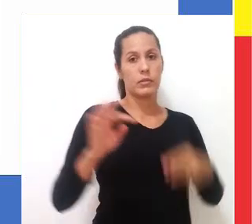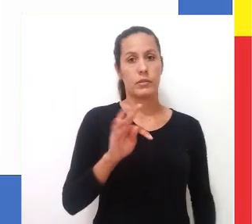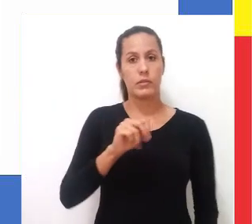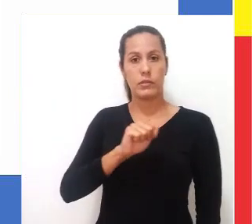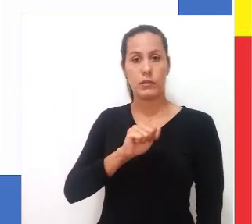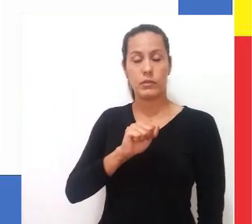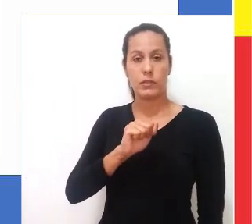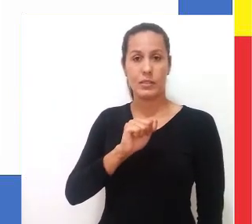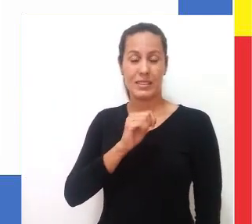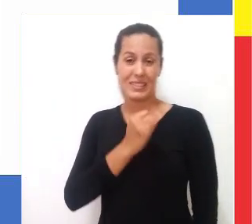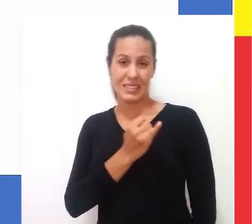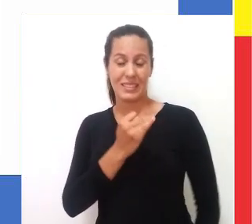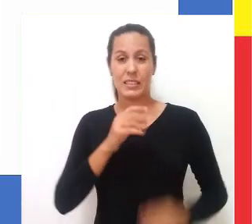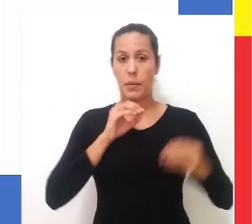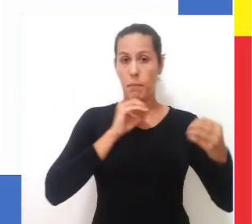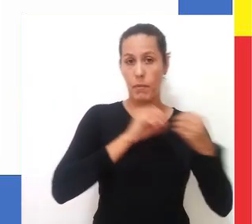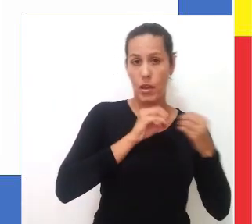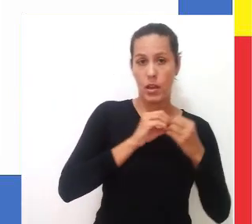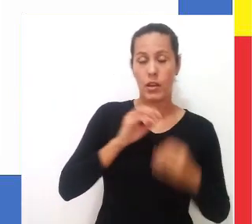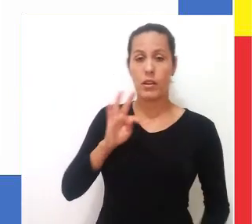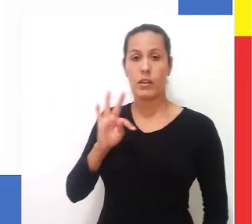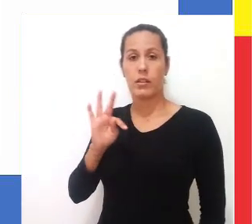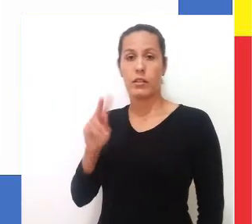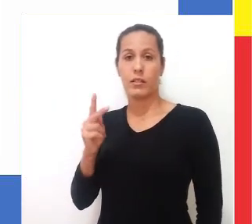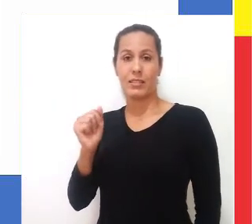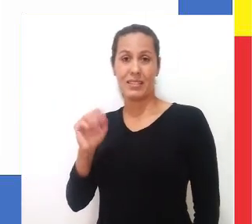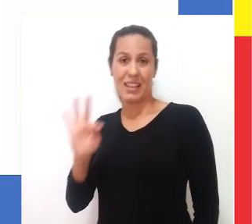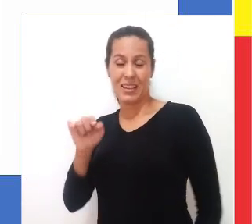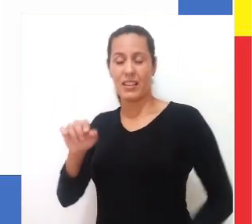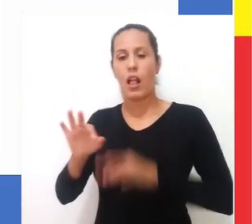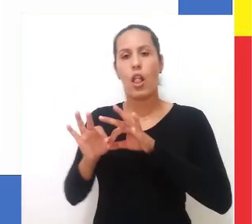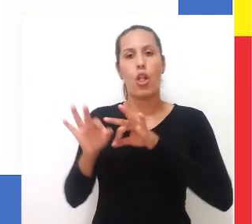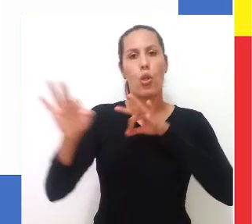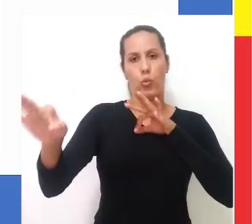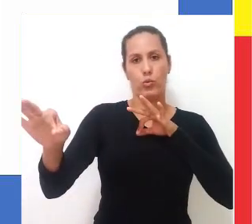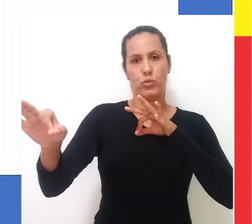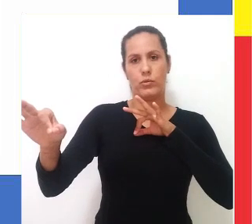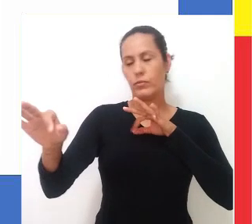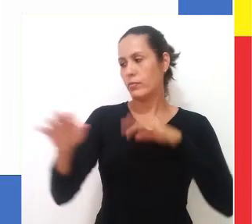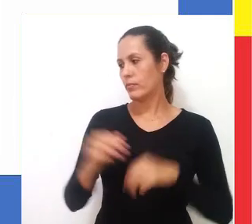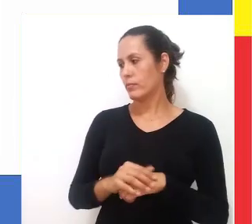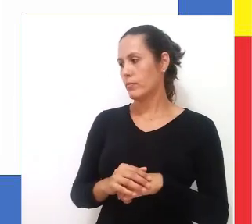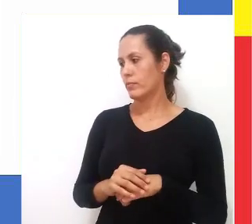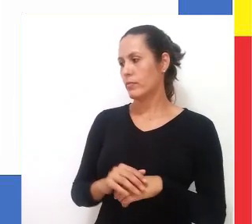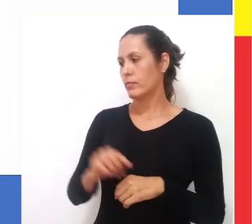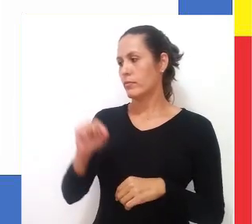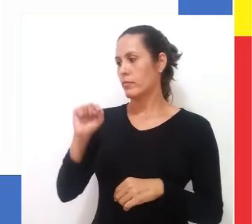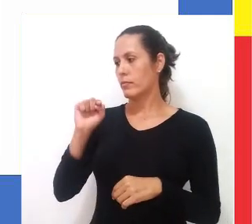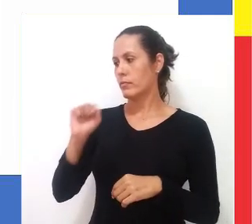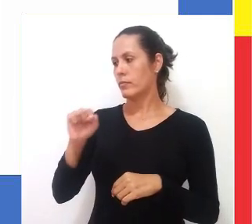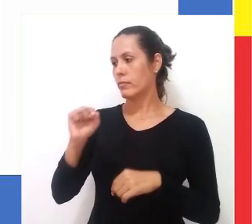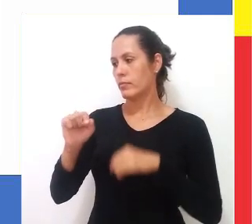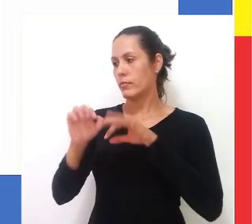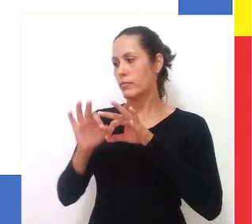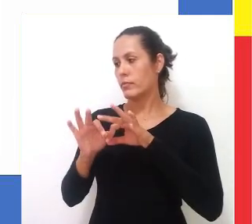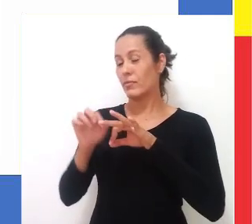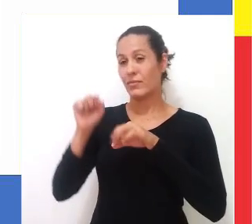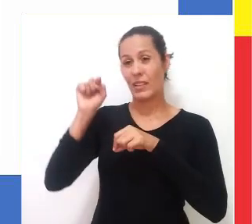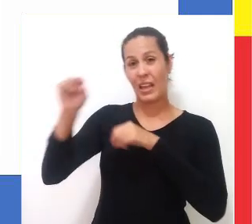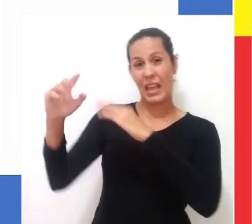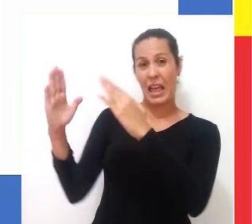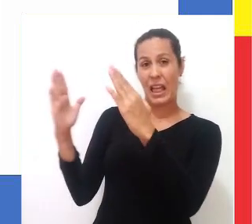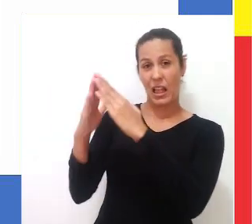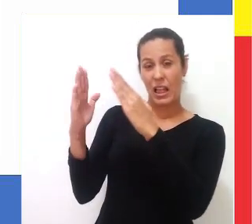this, perto, that, longe. Então, that is a very big house. That is a very